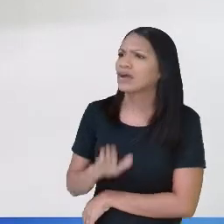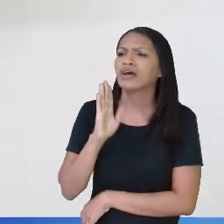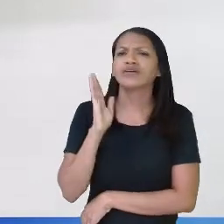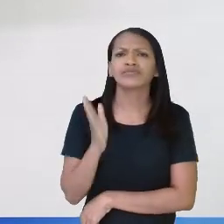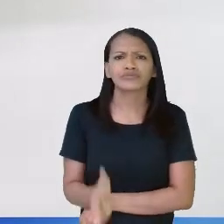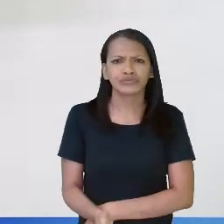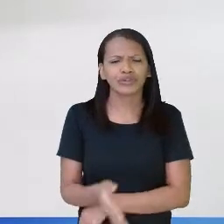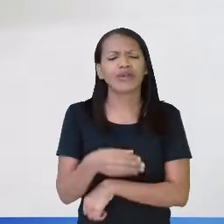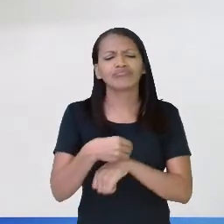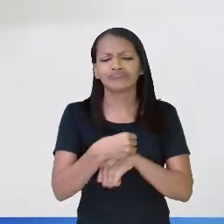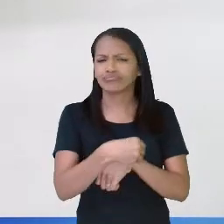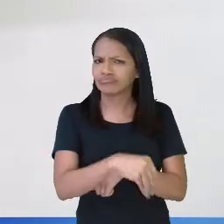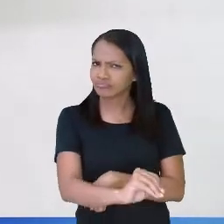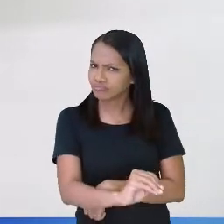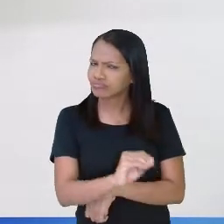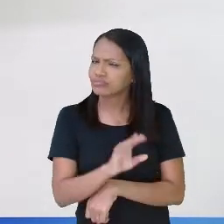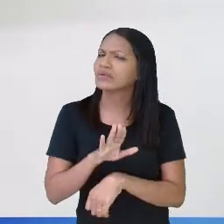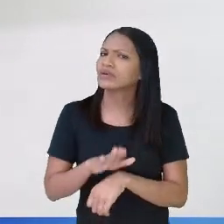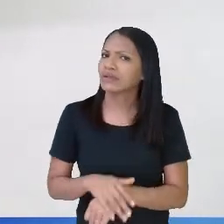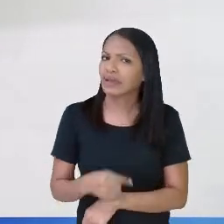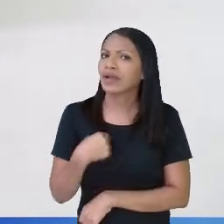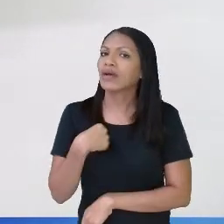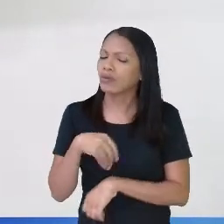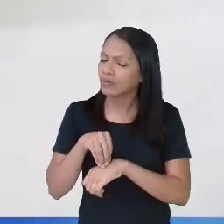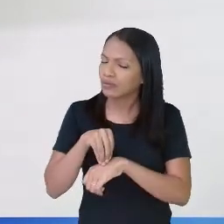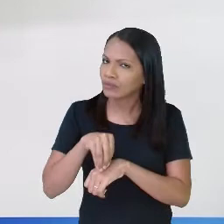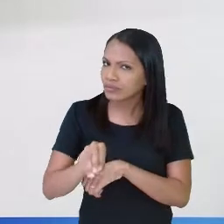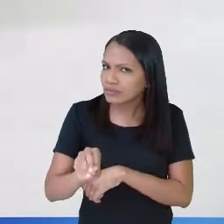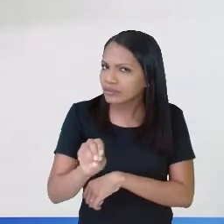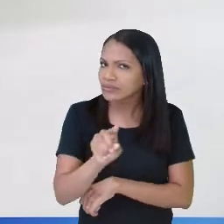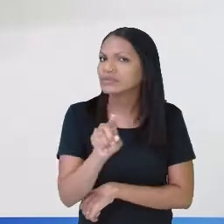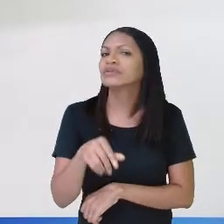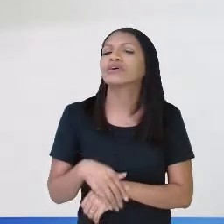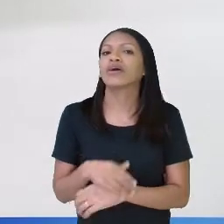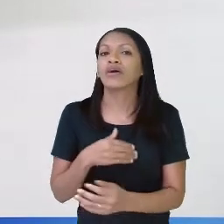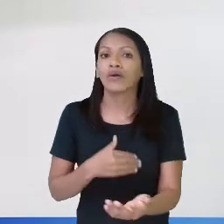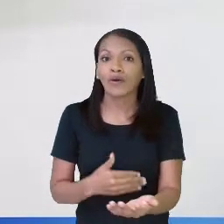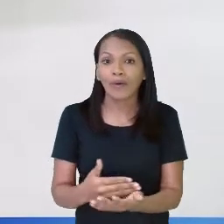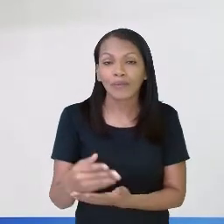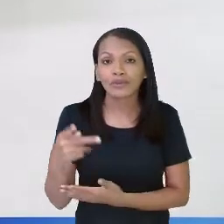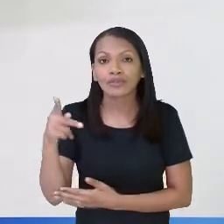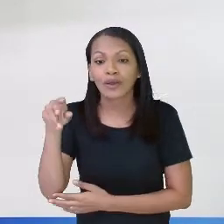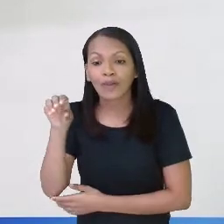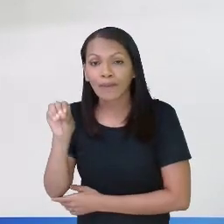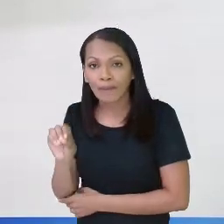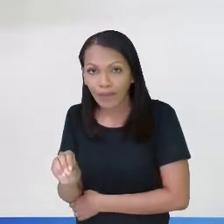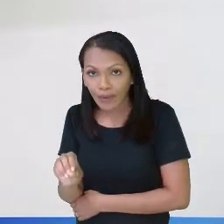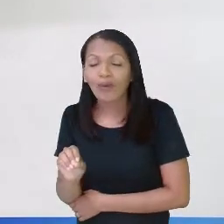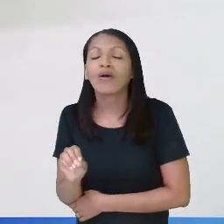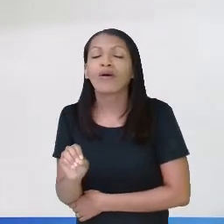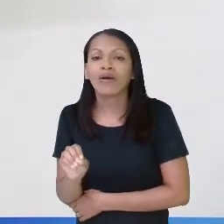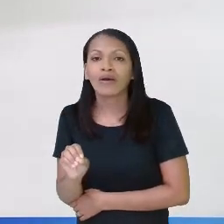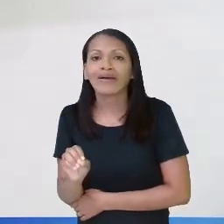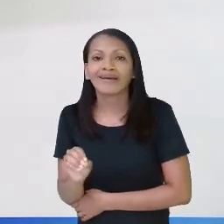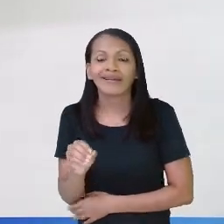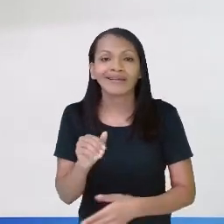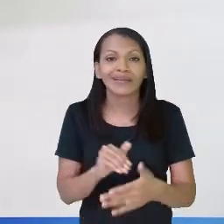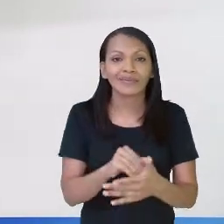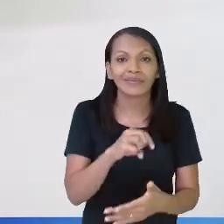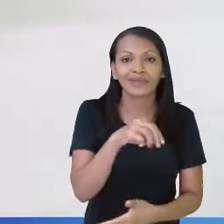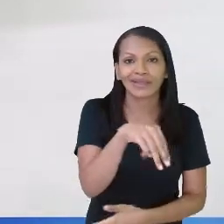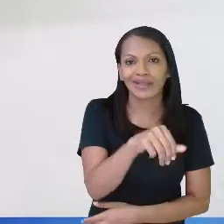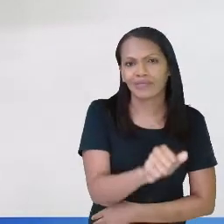aquela dicasinha. A aula de ontem, eu vou dar uma dica muito simples. Começa com pó e termina com ema. Qual foi o tema, quinto